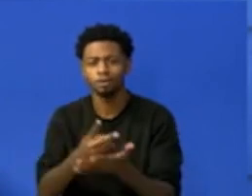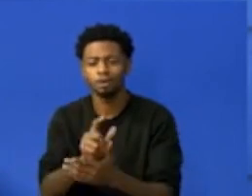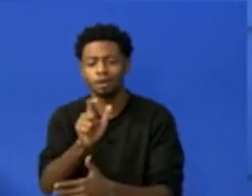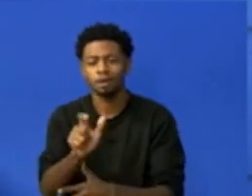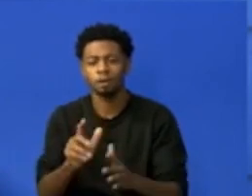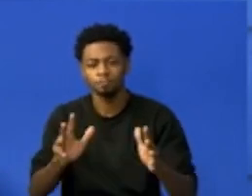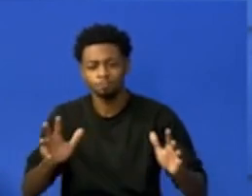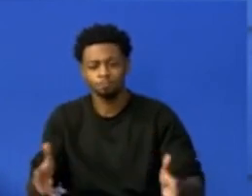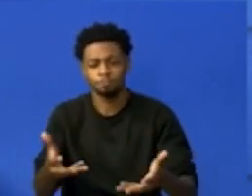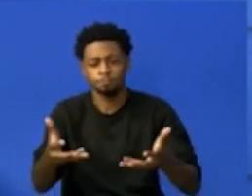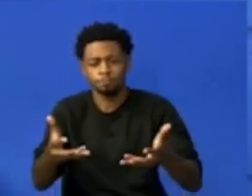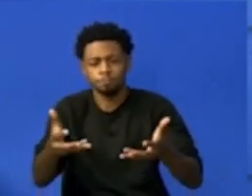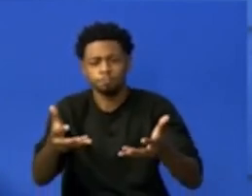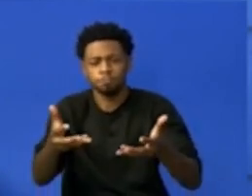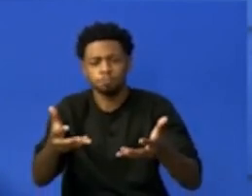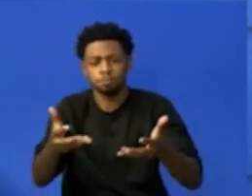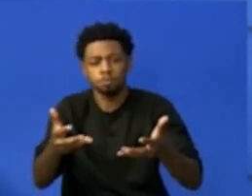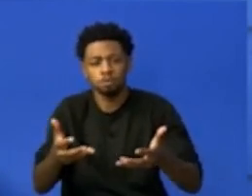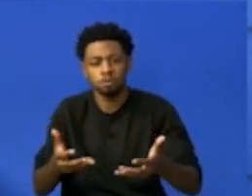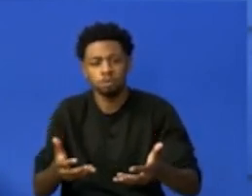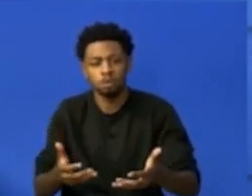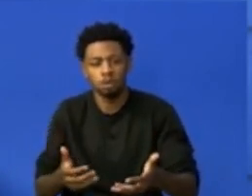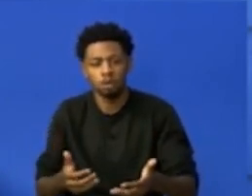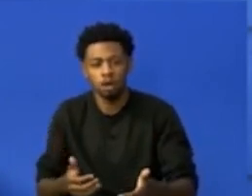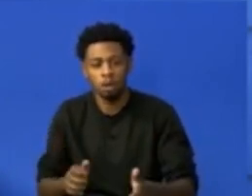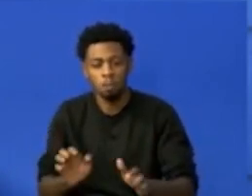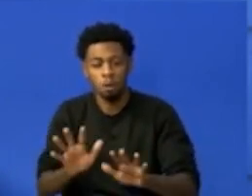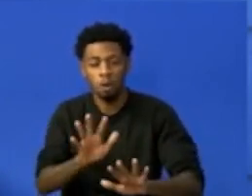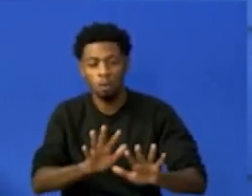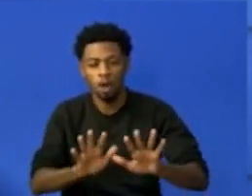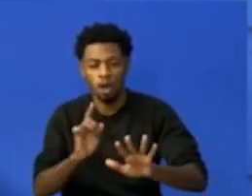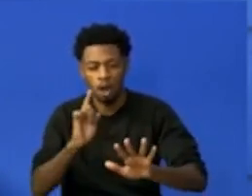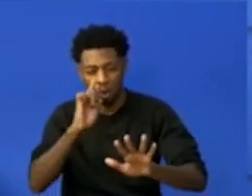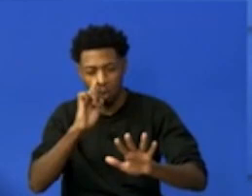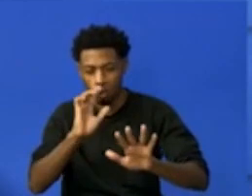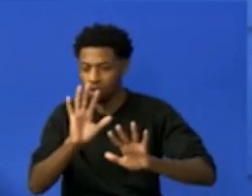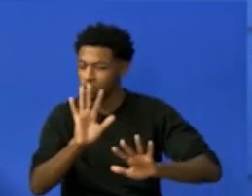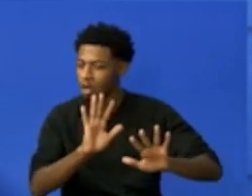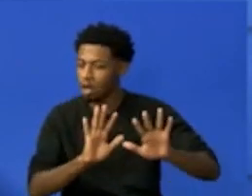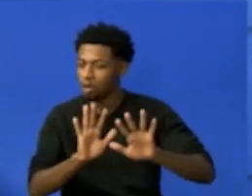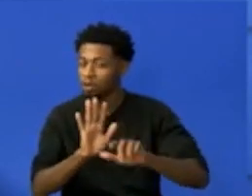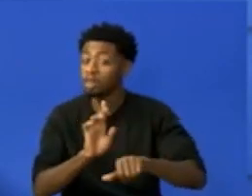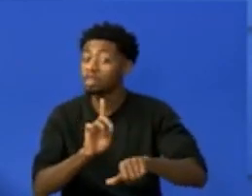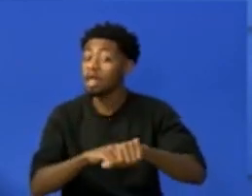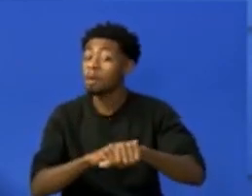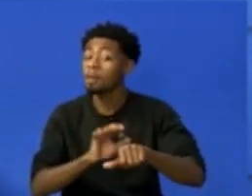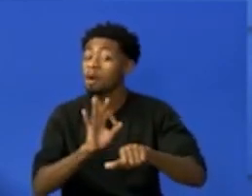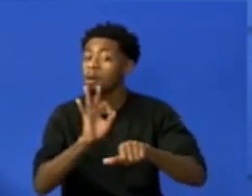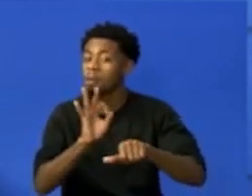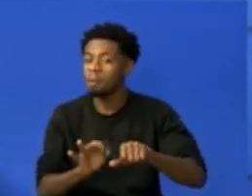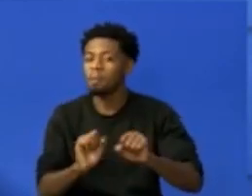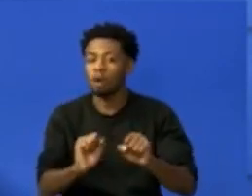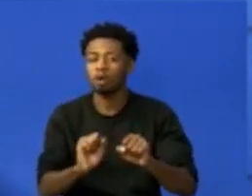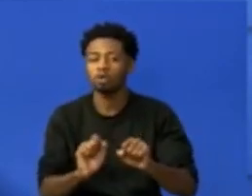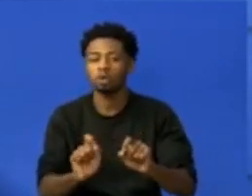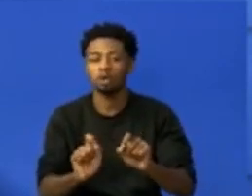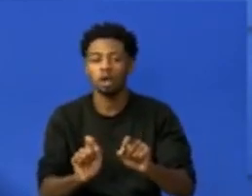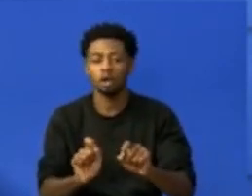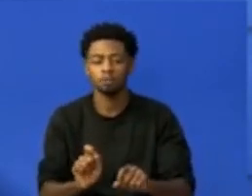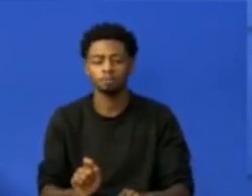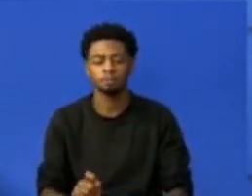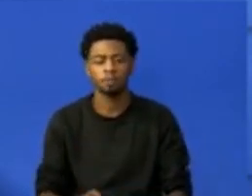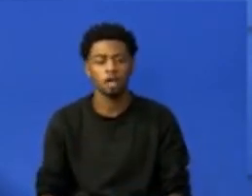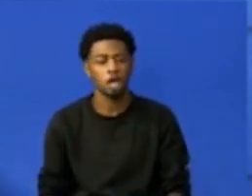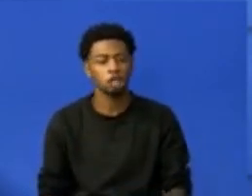olhar para aquela habilidade motora com muito cuidado. Ele tem que saber em que momento ele pode aumentar ou diminuir aquele